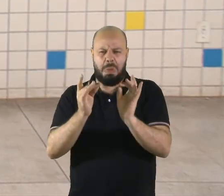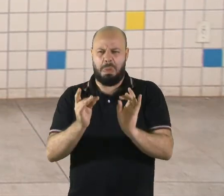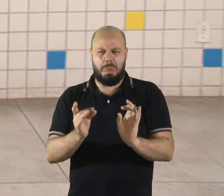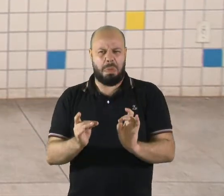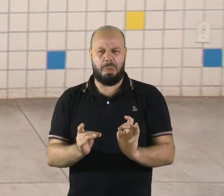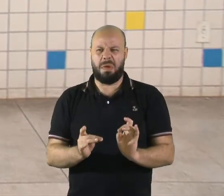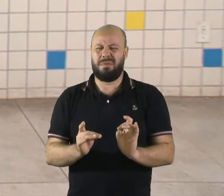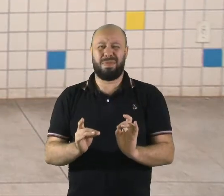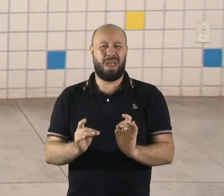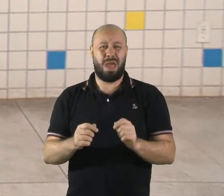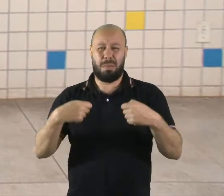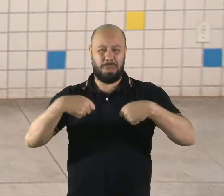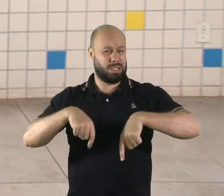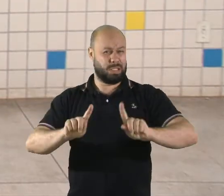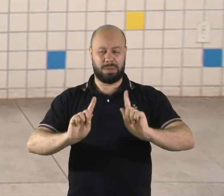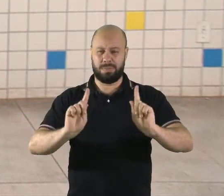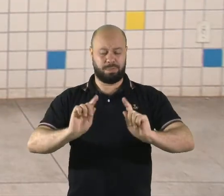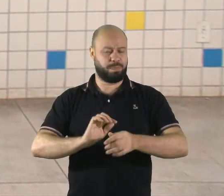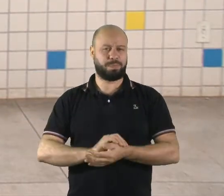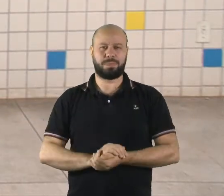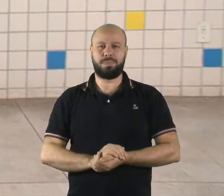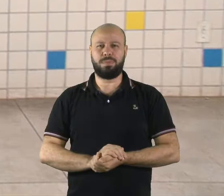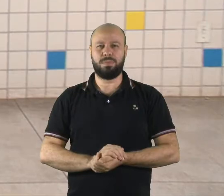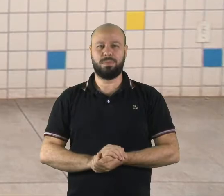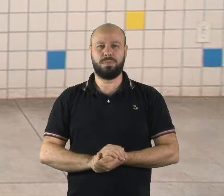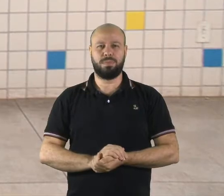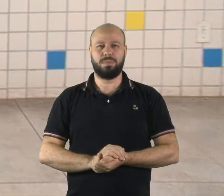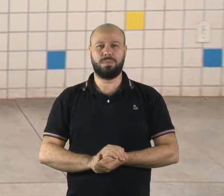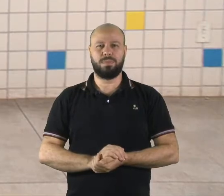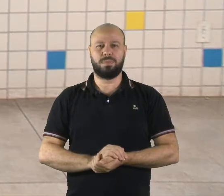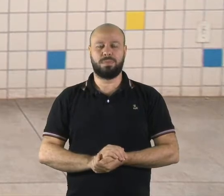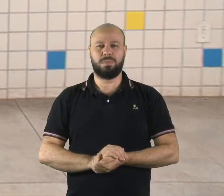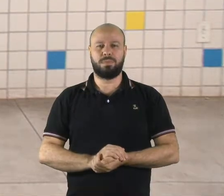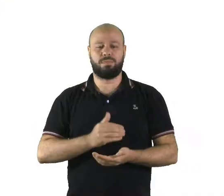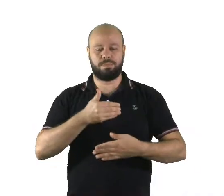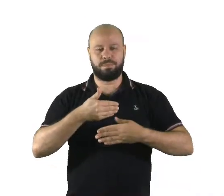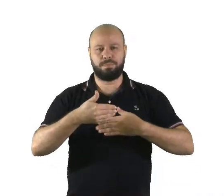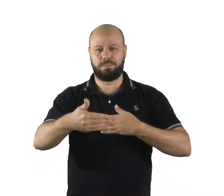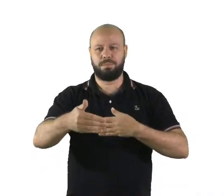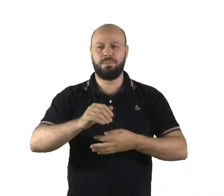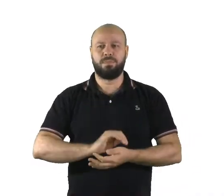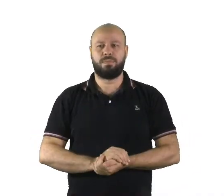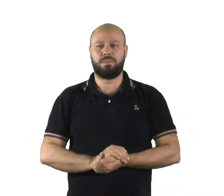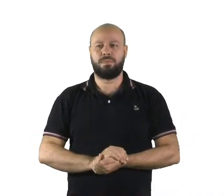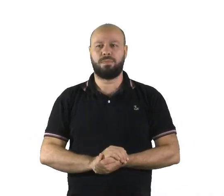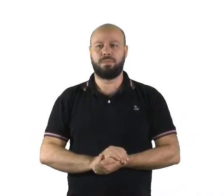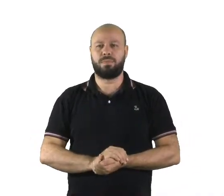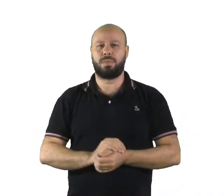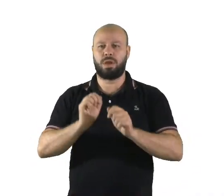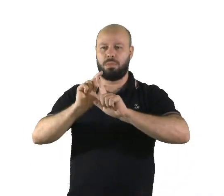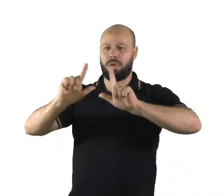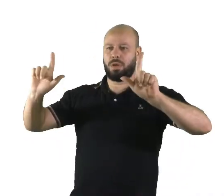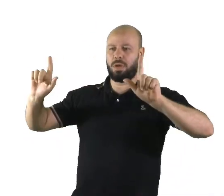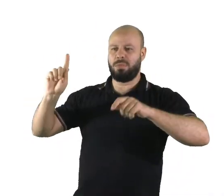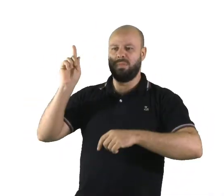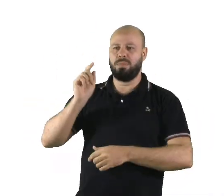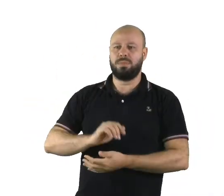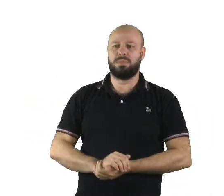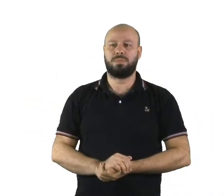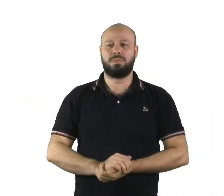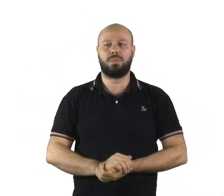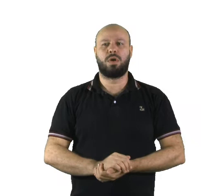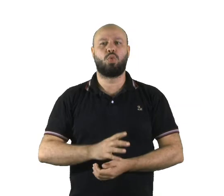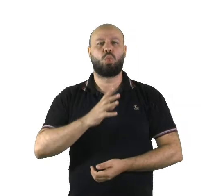não são tão necessários. Bem, continuando aqui, olha aí para a sua tela. Conhecer